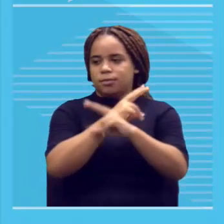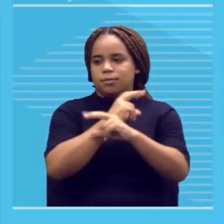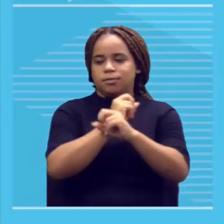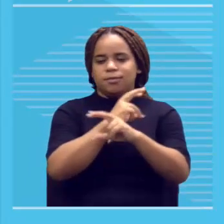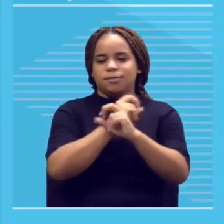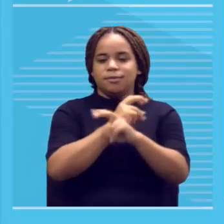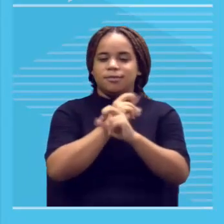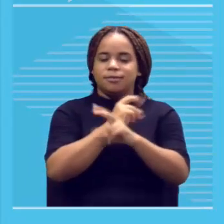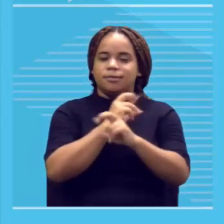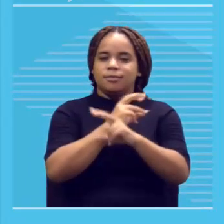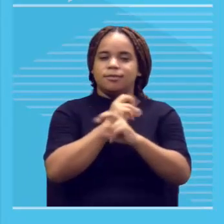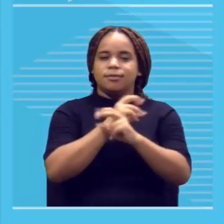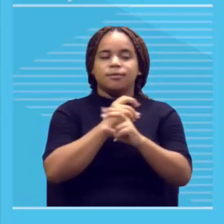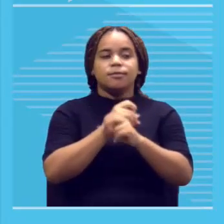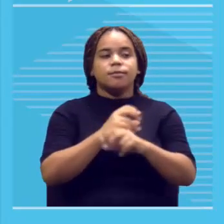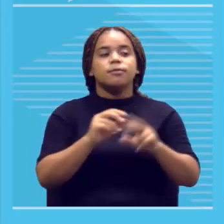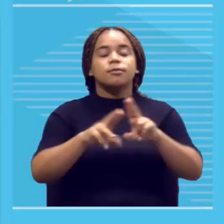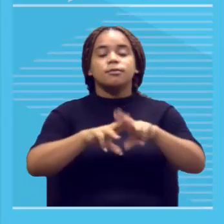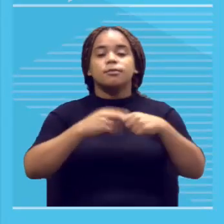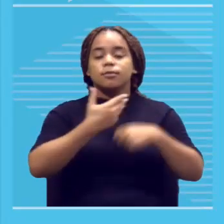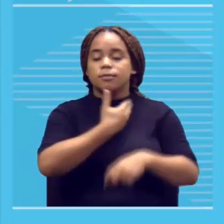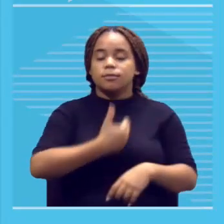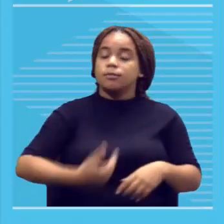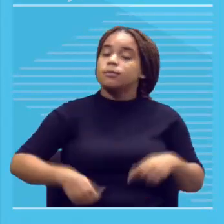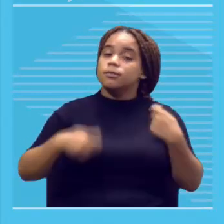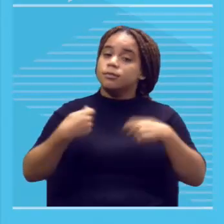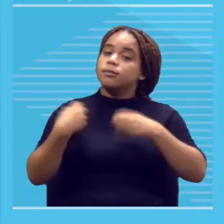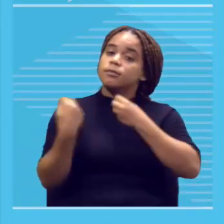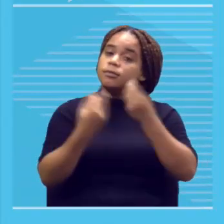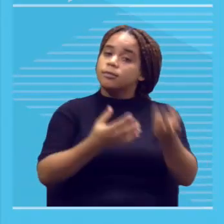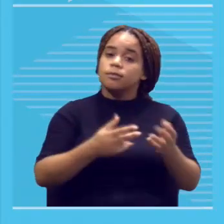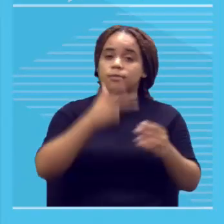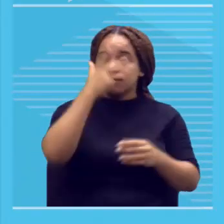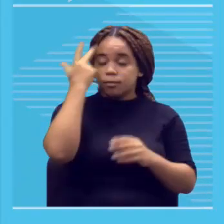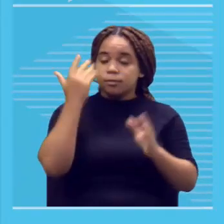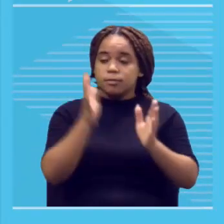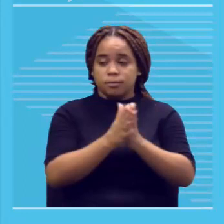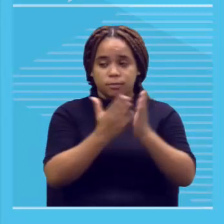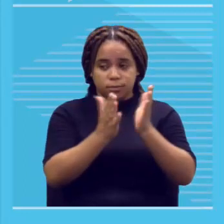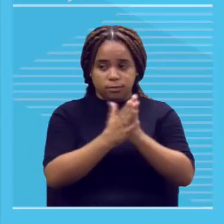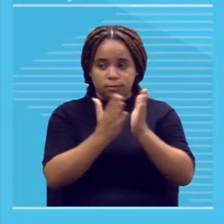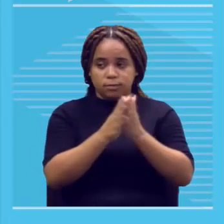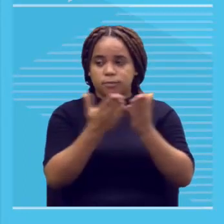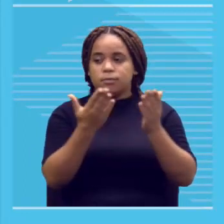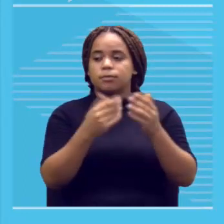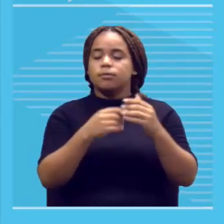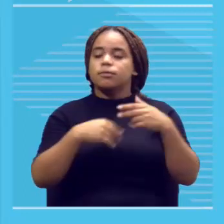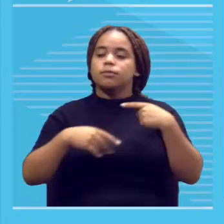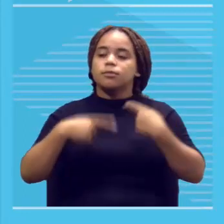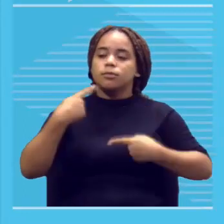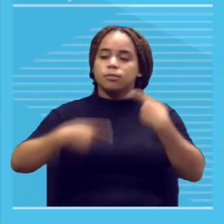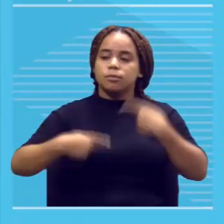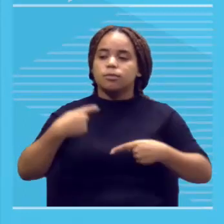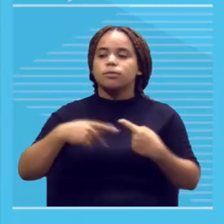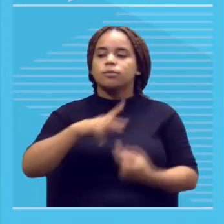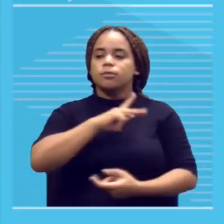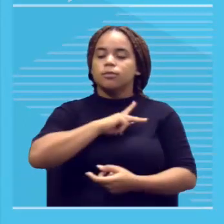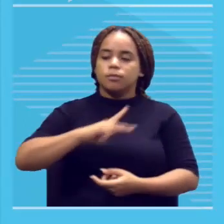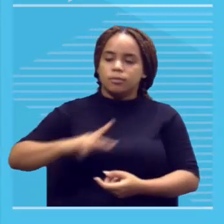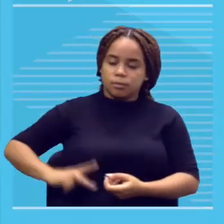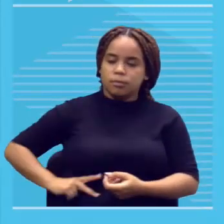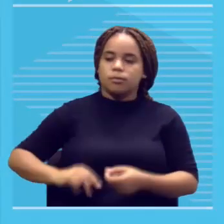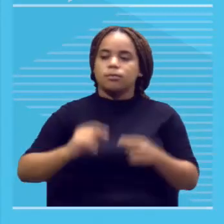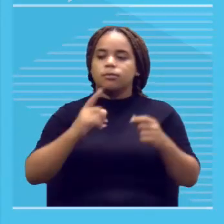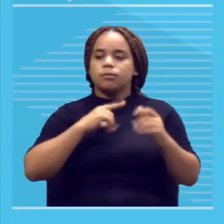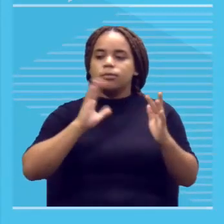é por isso que os governantes têm que dar as pessoas mais pobres políticas públicas para que elas possam acesso à